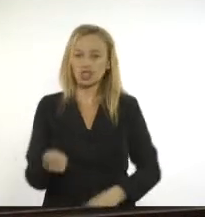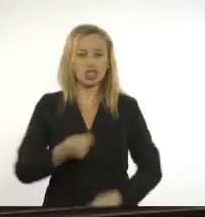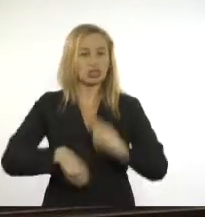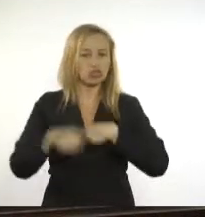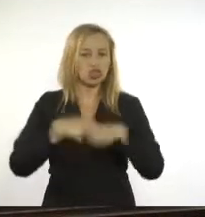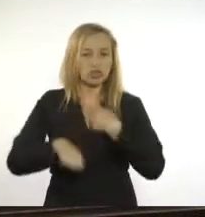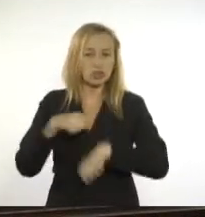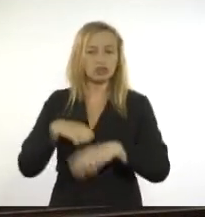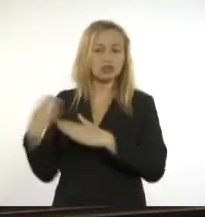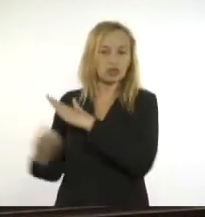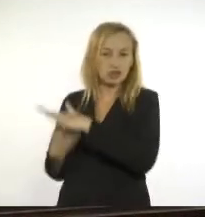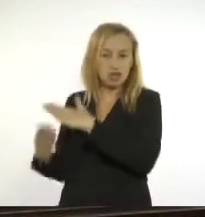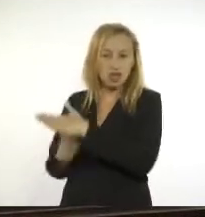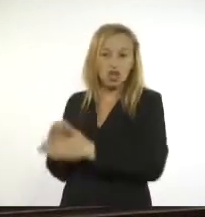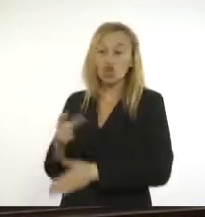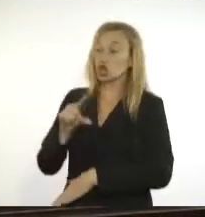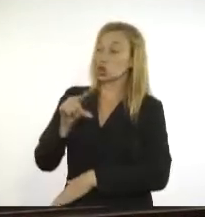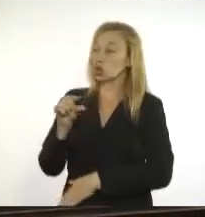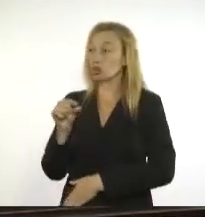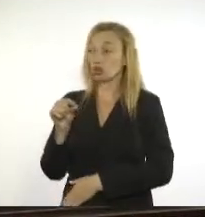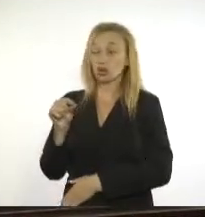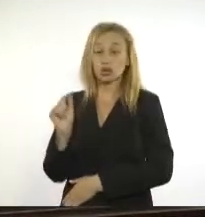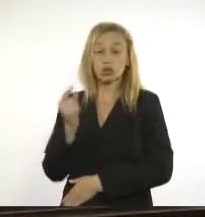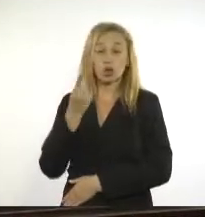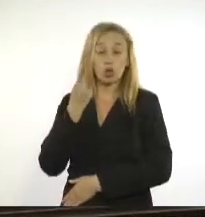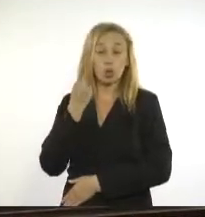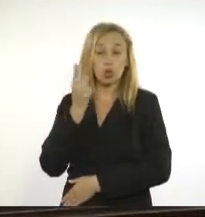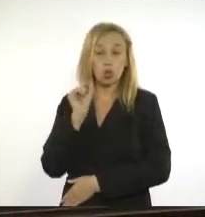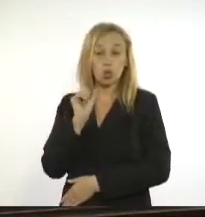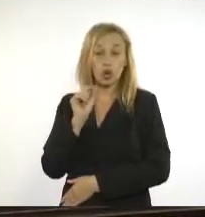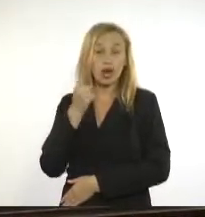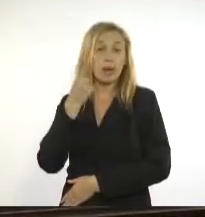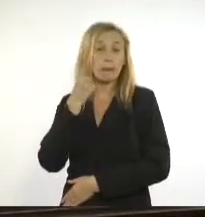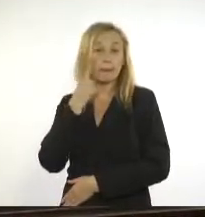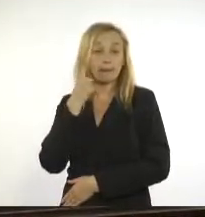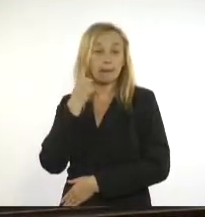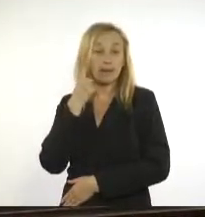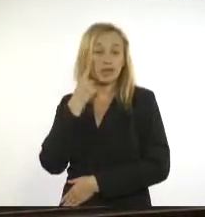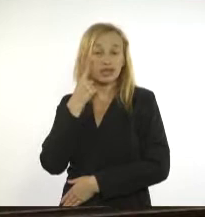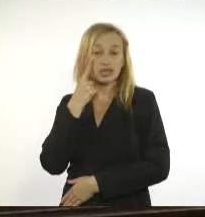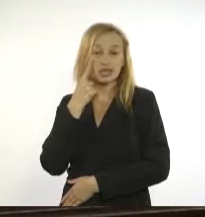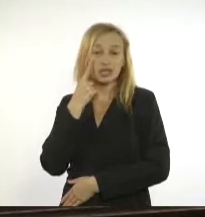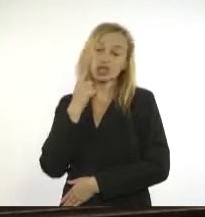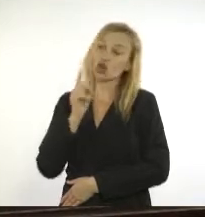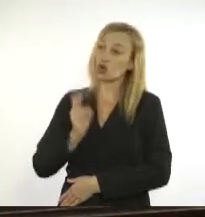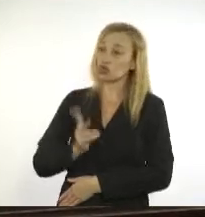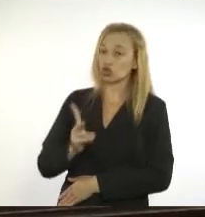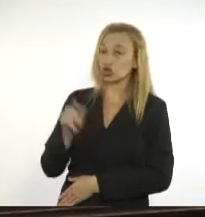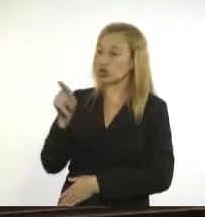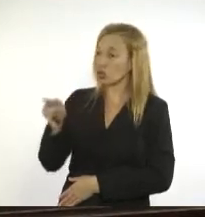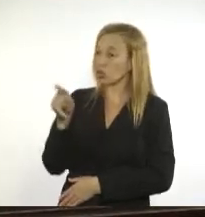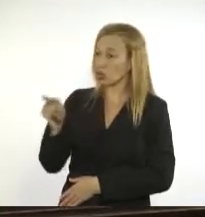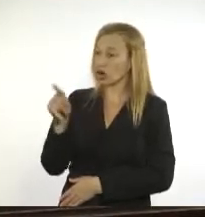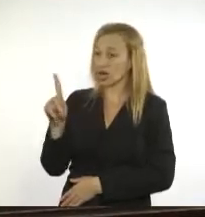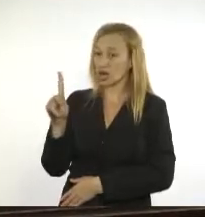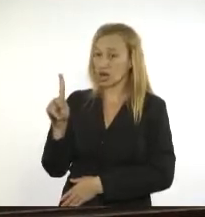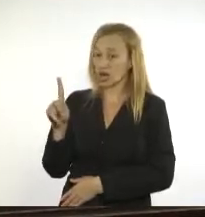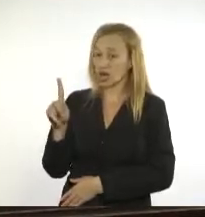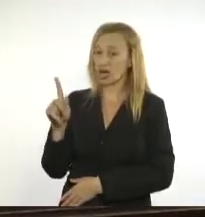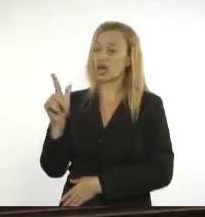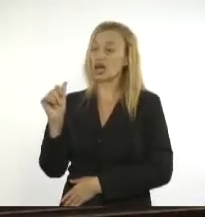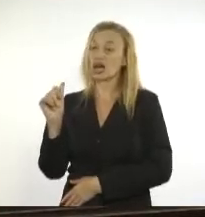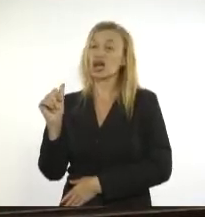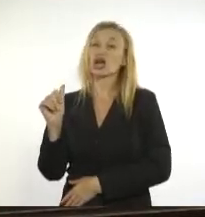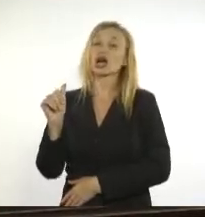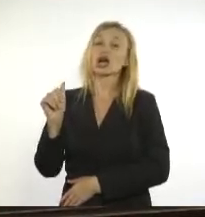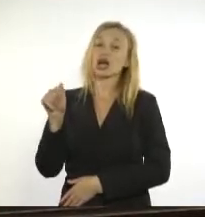SEDAE, decidiu continuar apostando na incompetência ao indicar um candidato a conselheiro da Genersa completamente preparado.